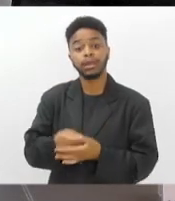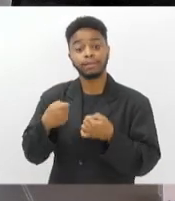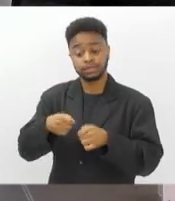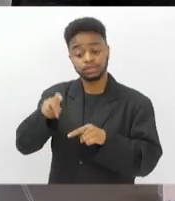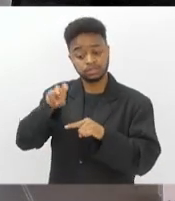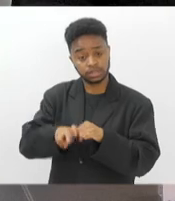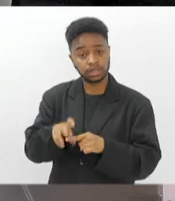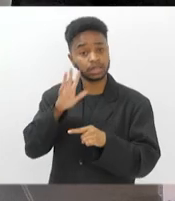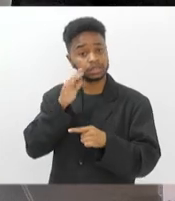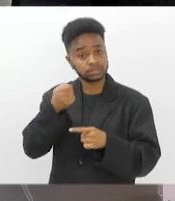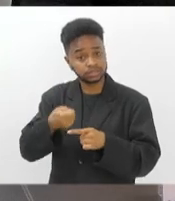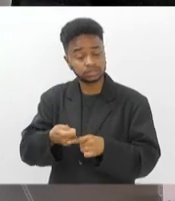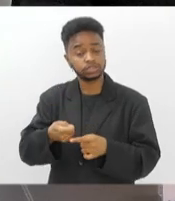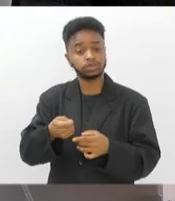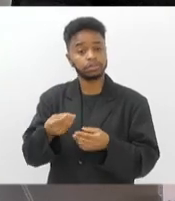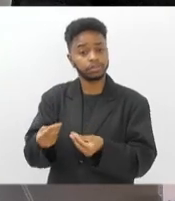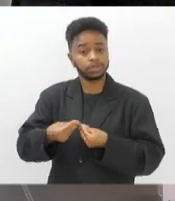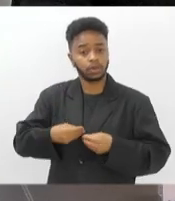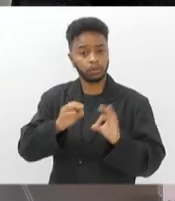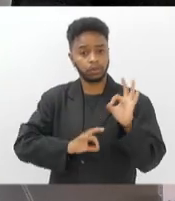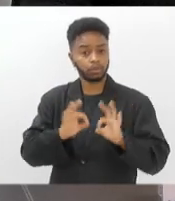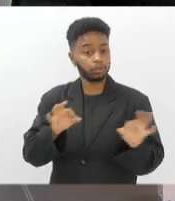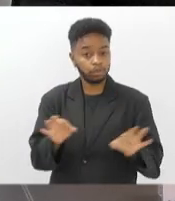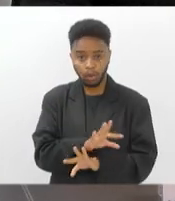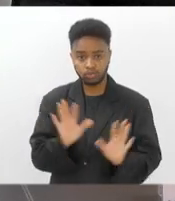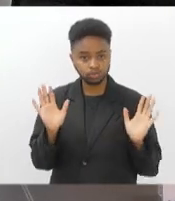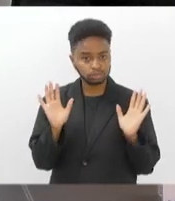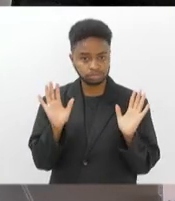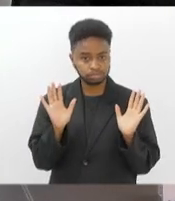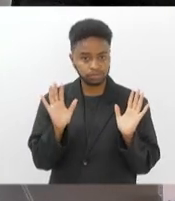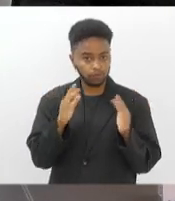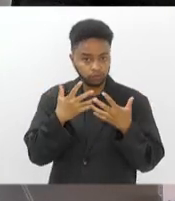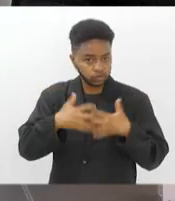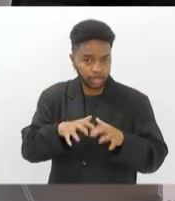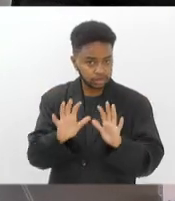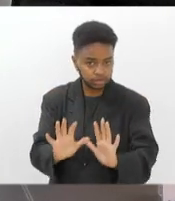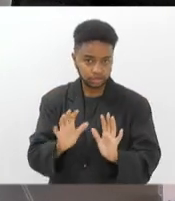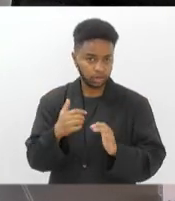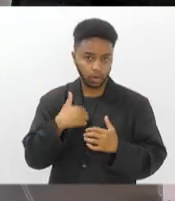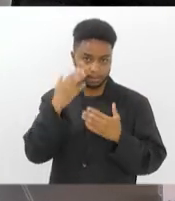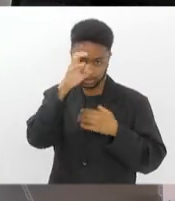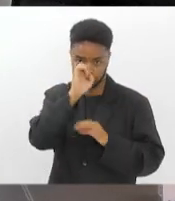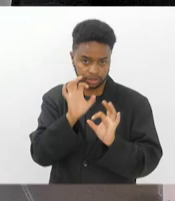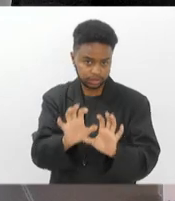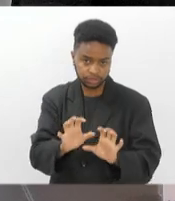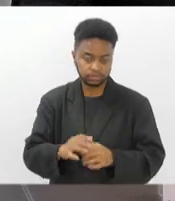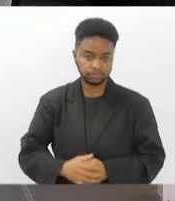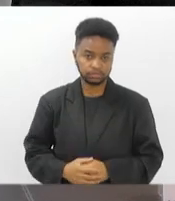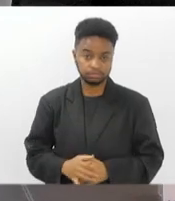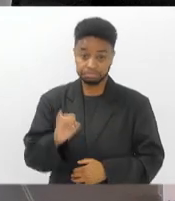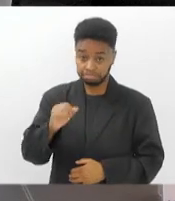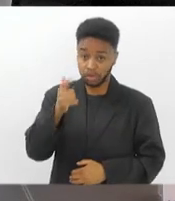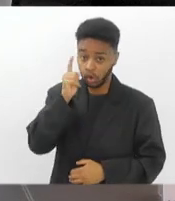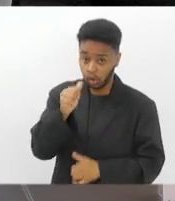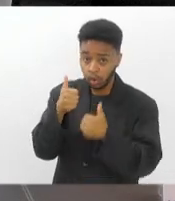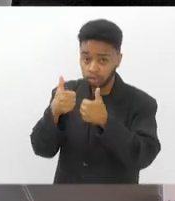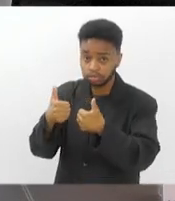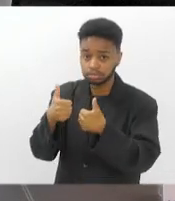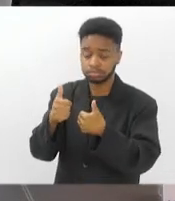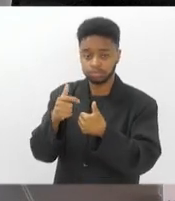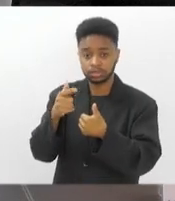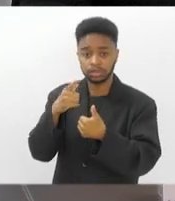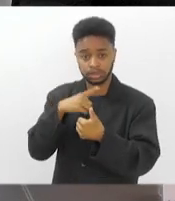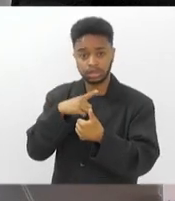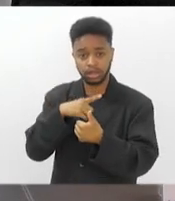decide e me dá o plano ponto né é assim que funciona É assim que eu aprendi se tem condição e tem chancela e a